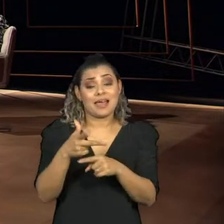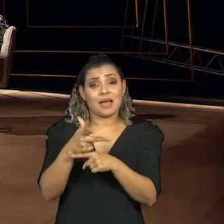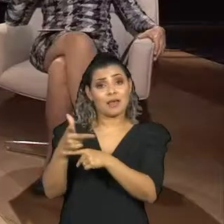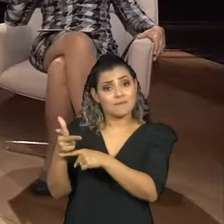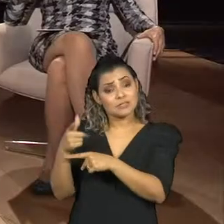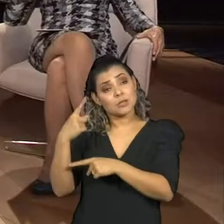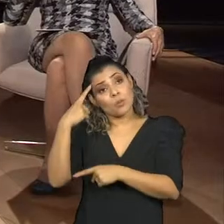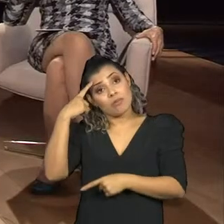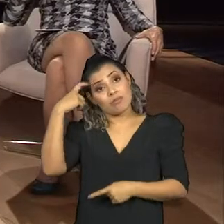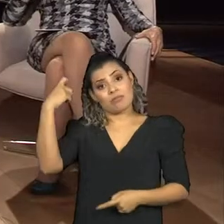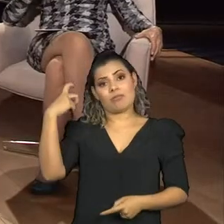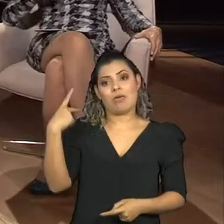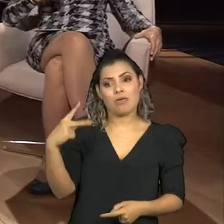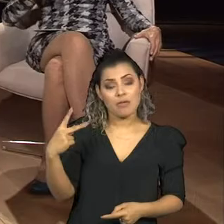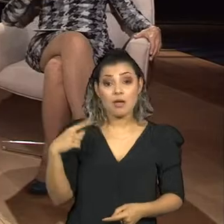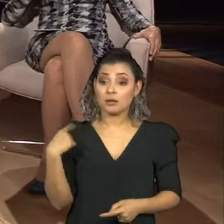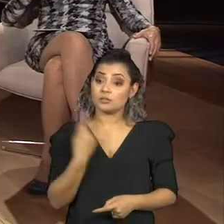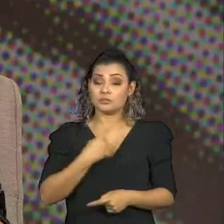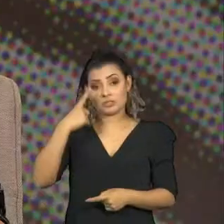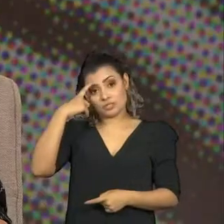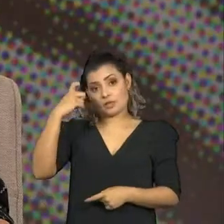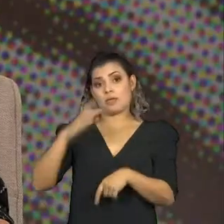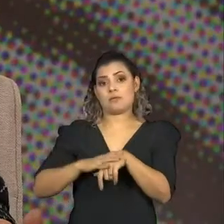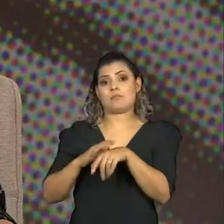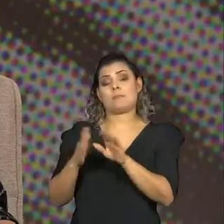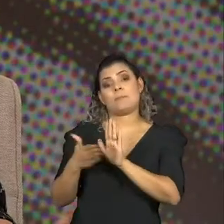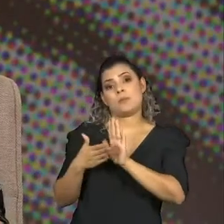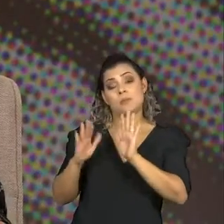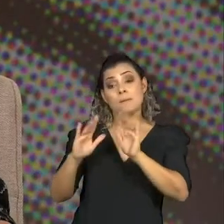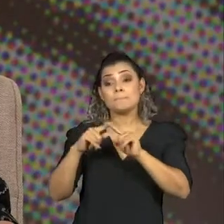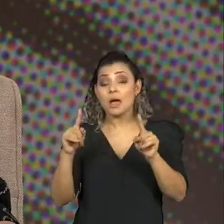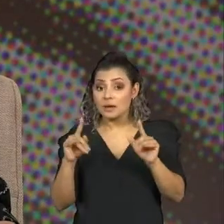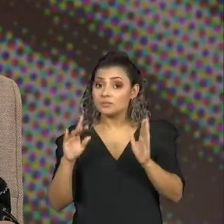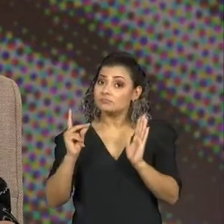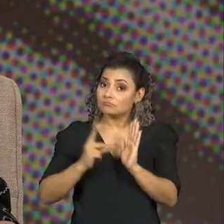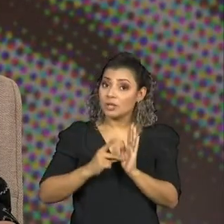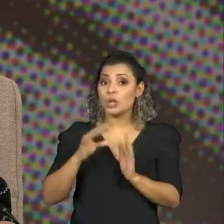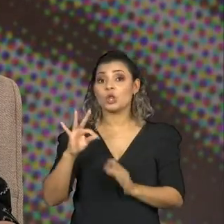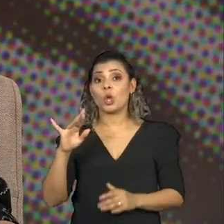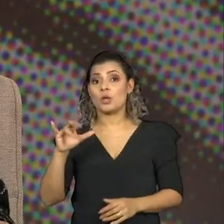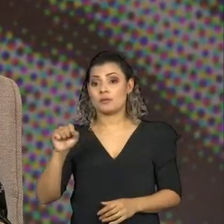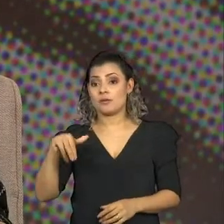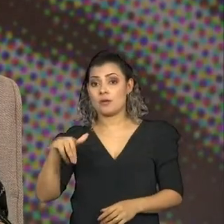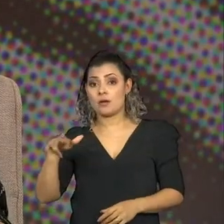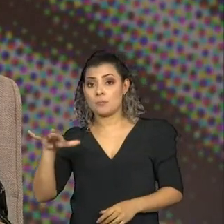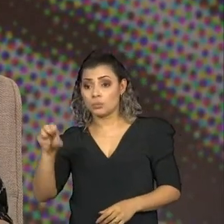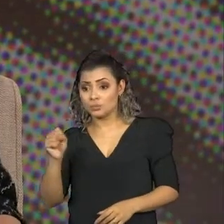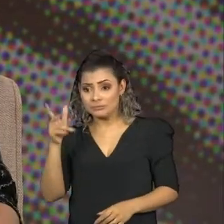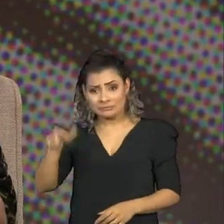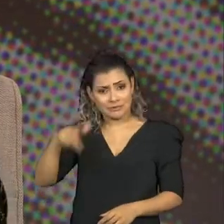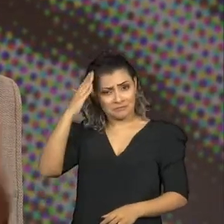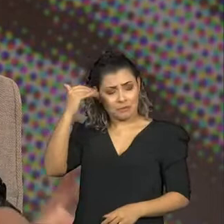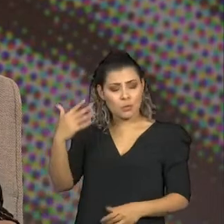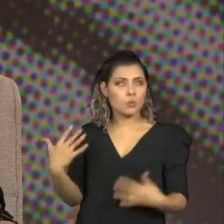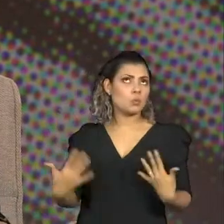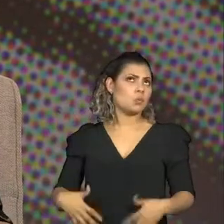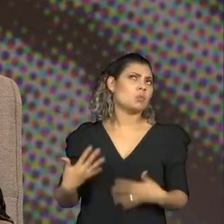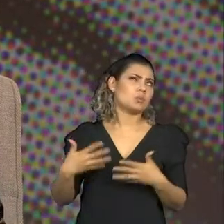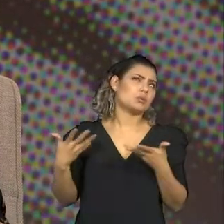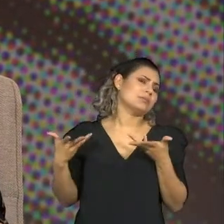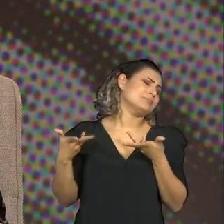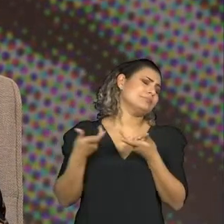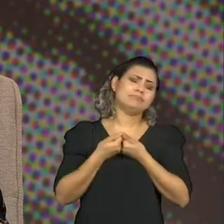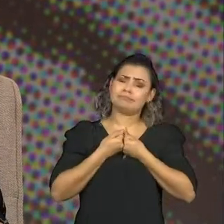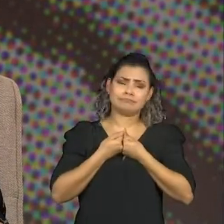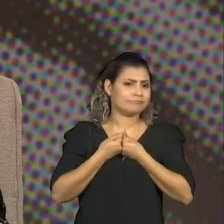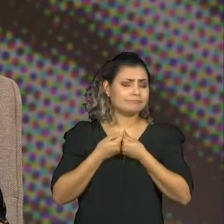uma ideia que a gente tinha proposto. E aí, nada mais, nada menos do que Tony Ramos, que foi incrível, eu nunca tinha